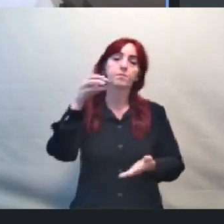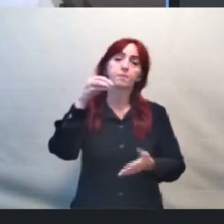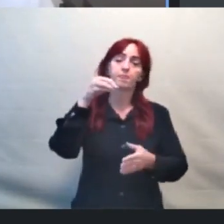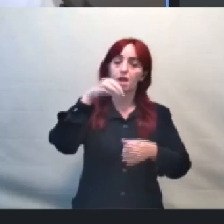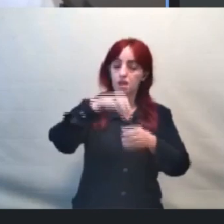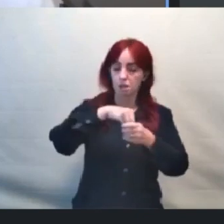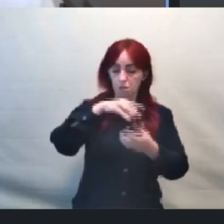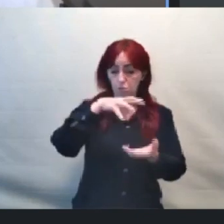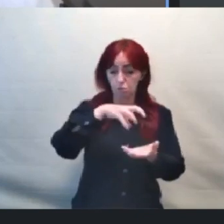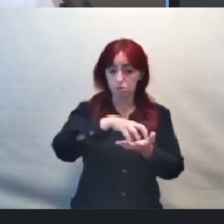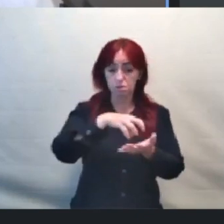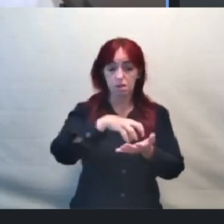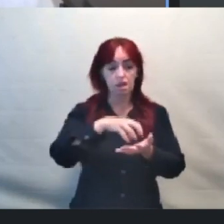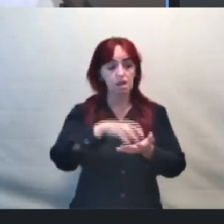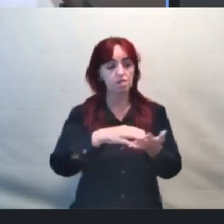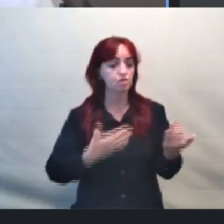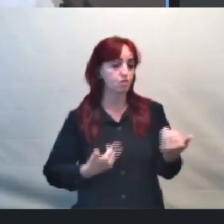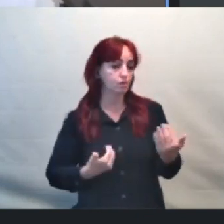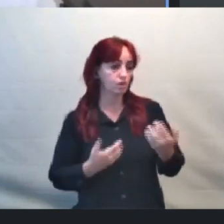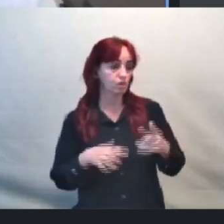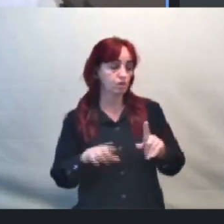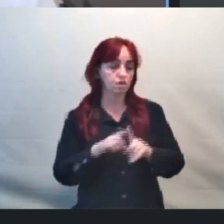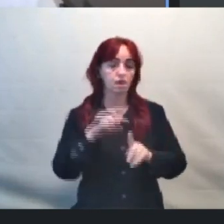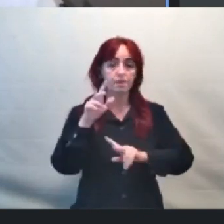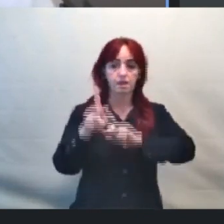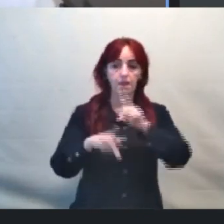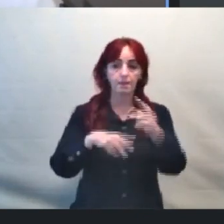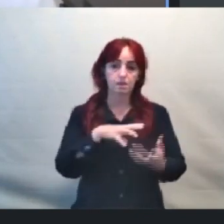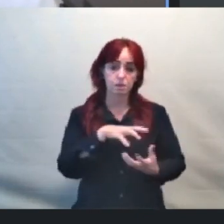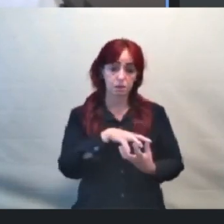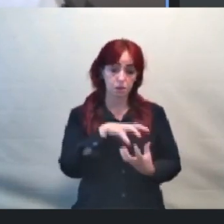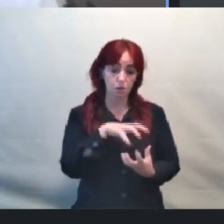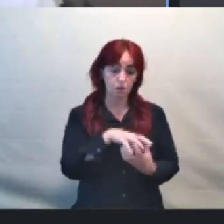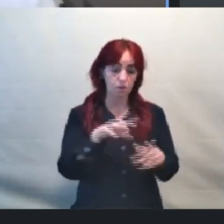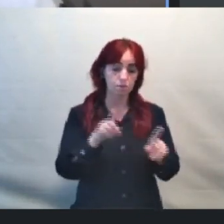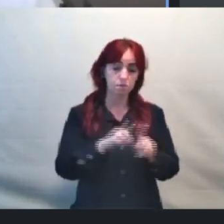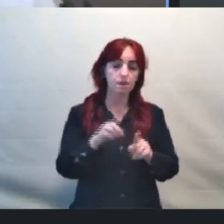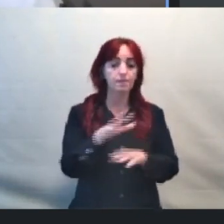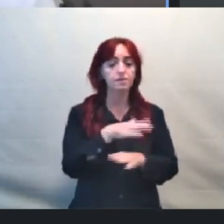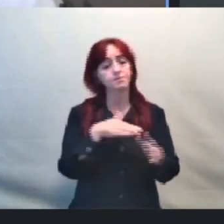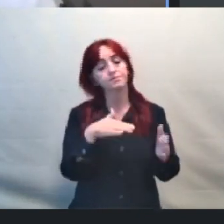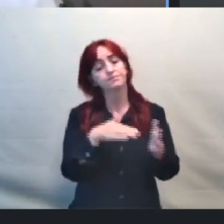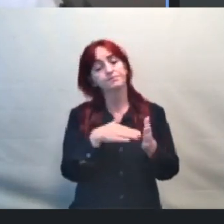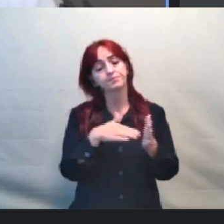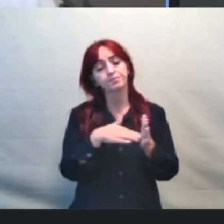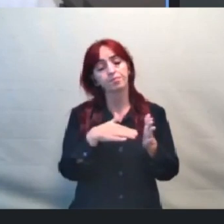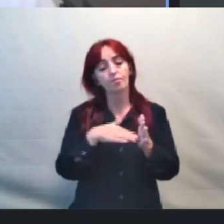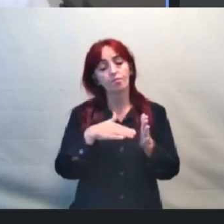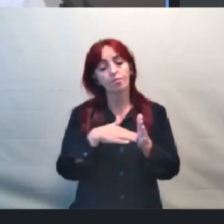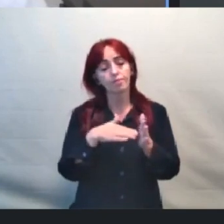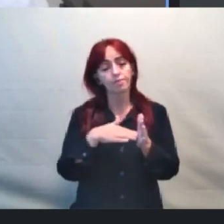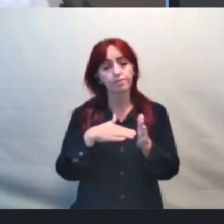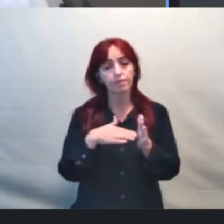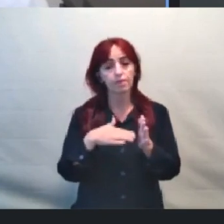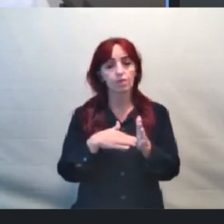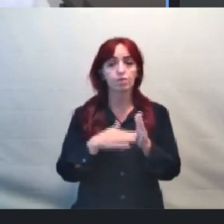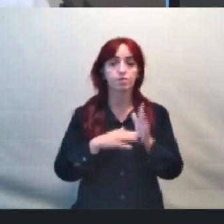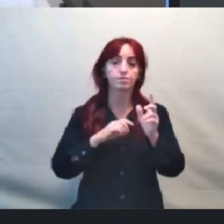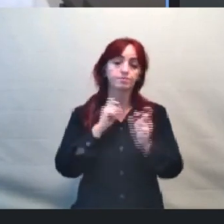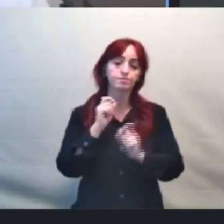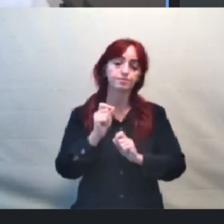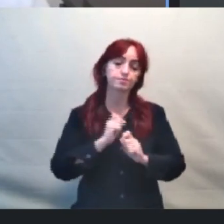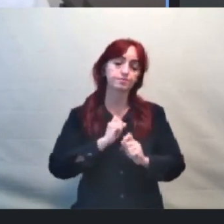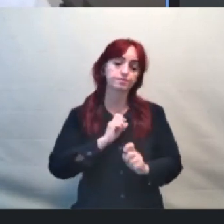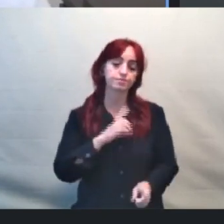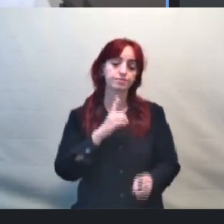juventudes, dentro do centro de referência da pessoa idosa. E tudo isso encontra, né, espaço na